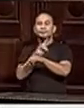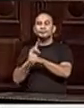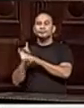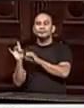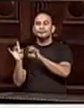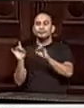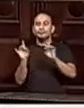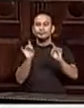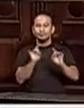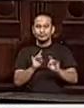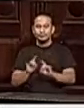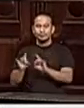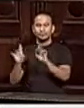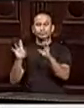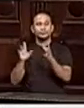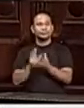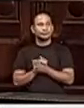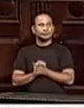Especialização,